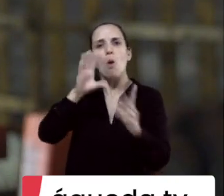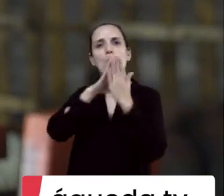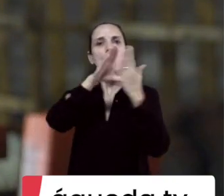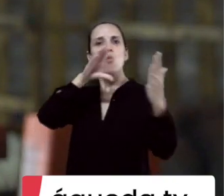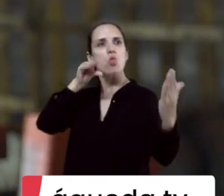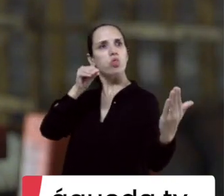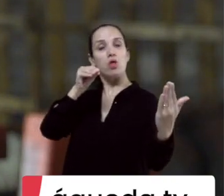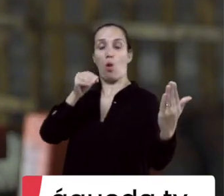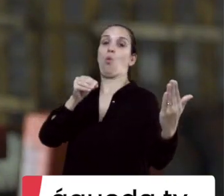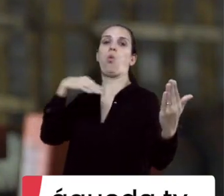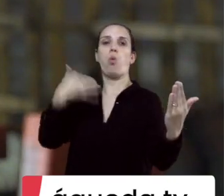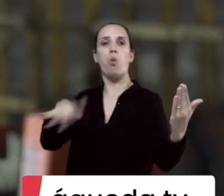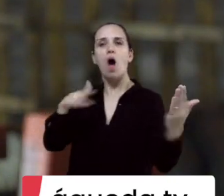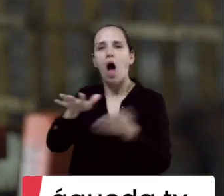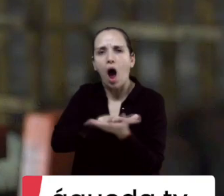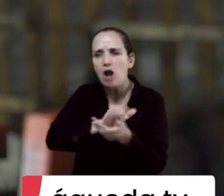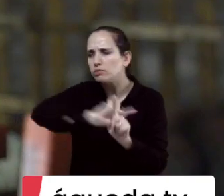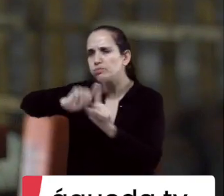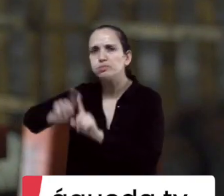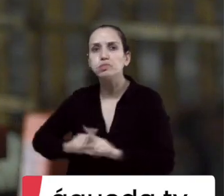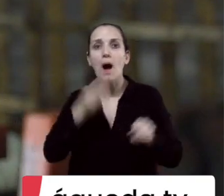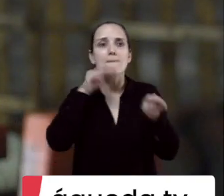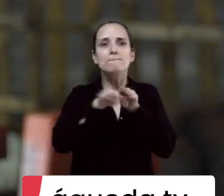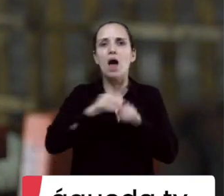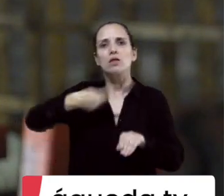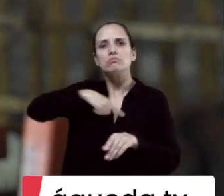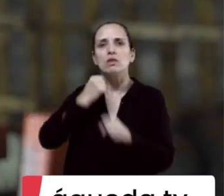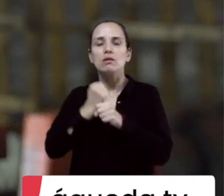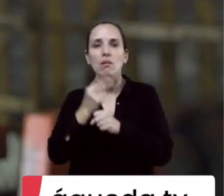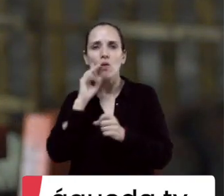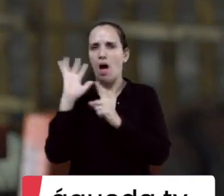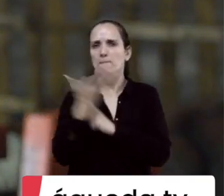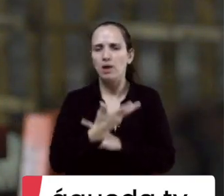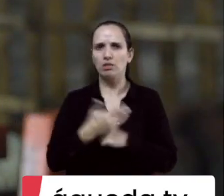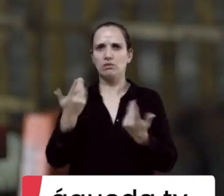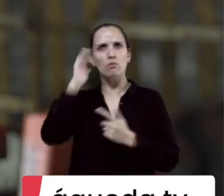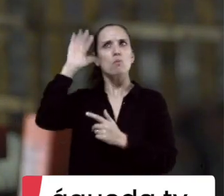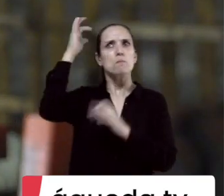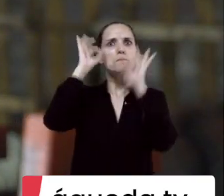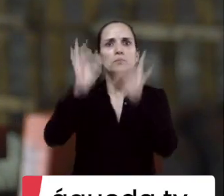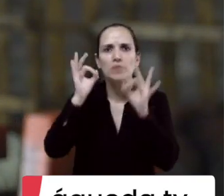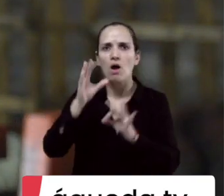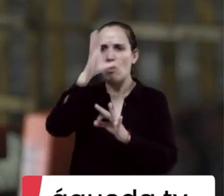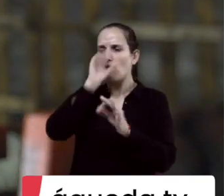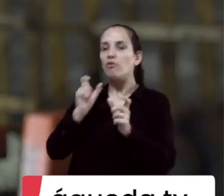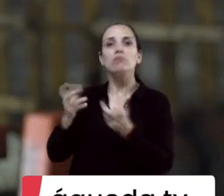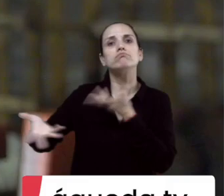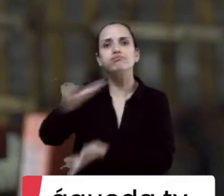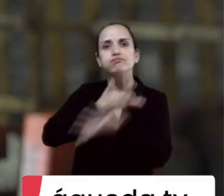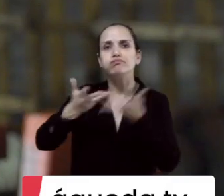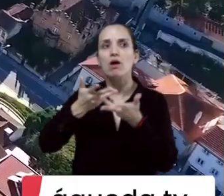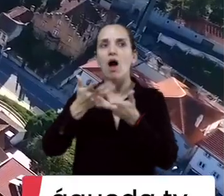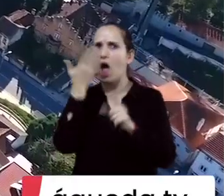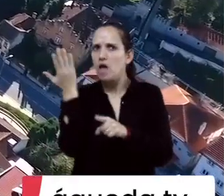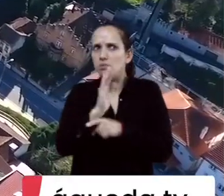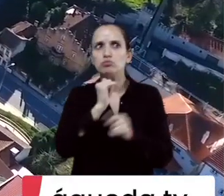modelo em muitas áreas e as boas práticas que desenvolvemos, seja no ambiente, na sustentabilidade ou na governança, são exemplo para